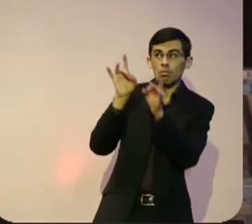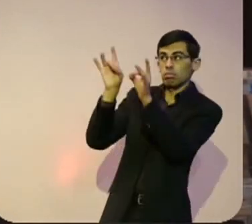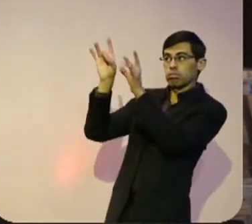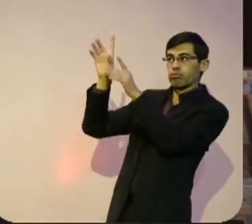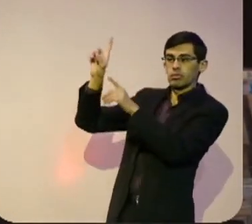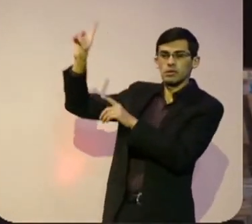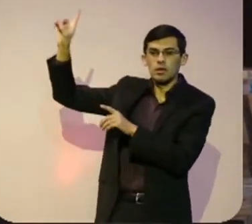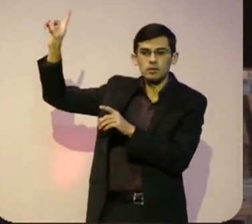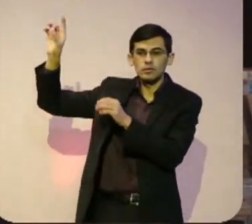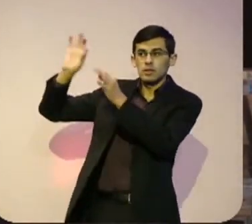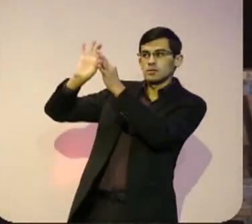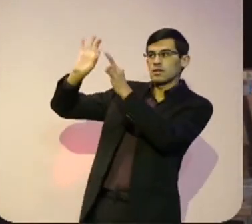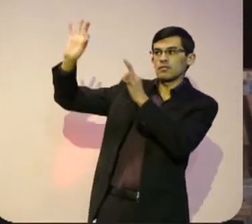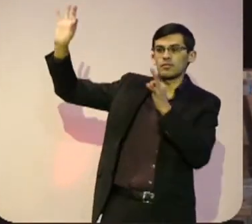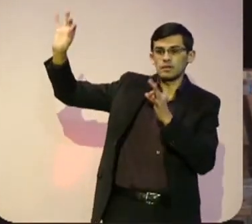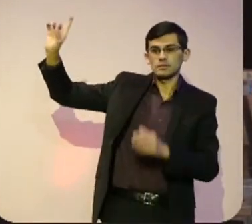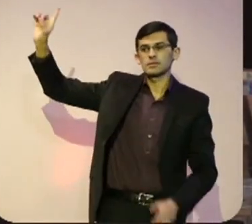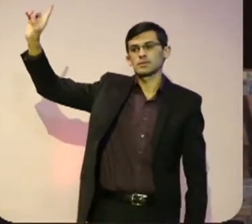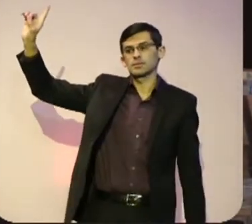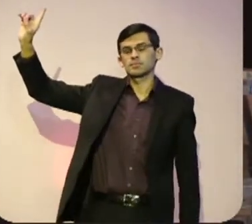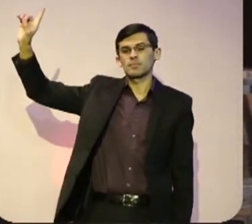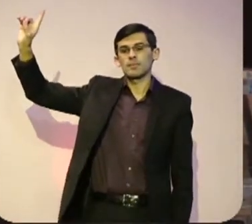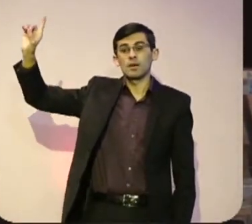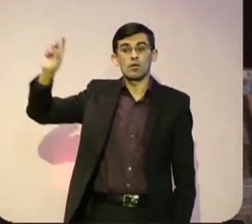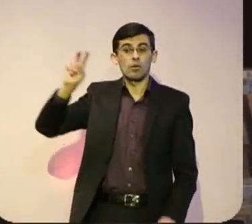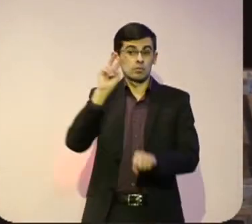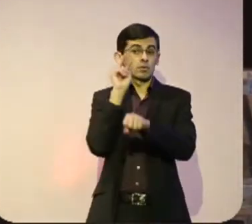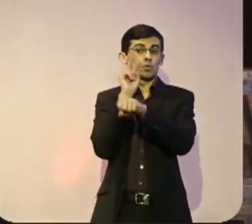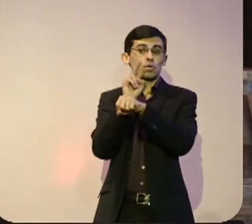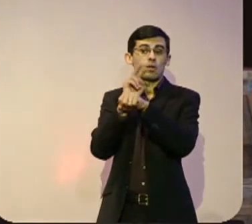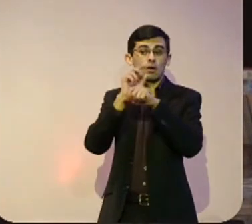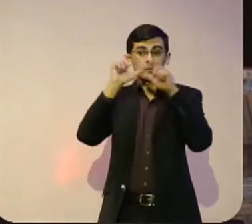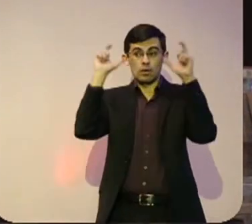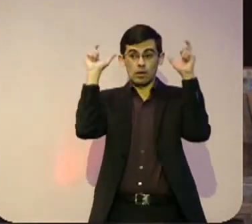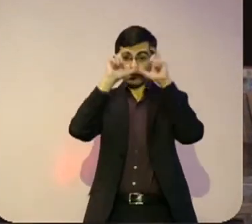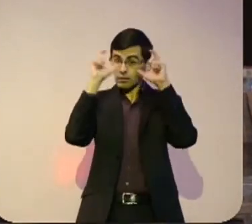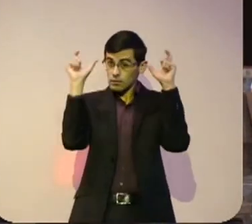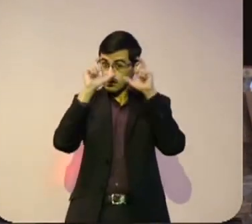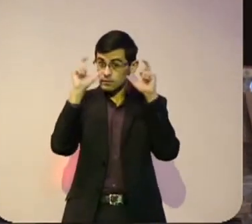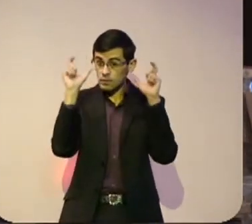a fé e se afastam de Deus. Cuidado,